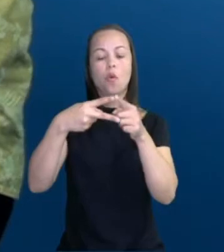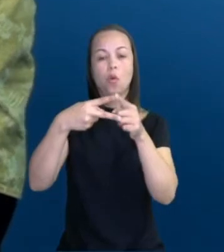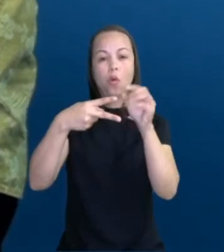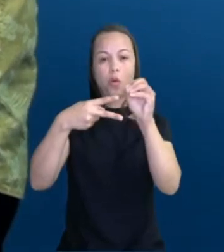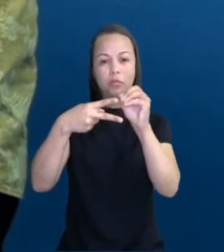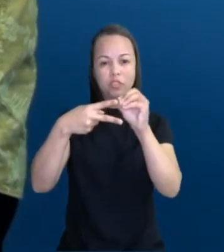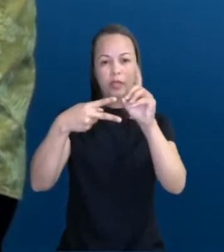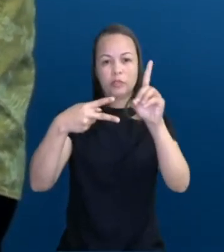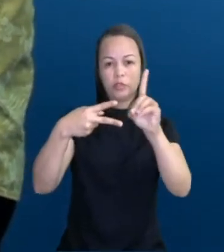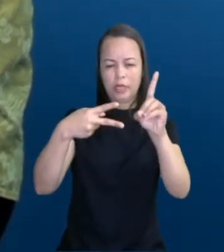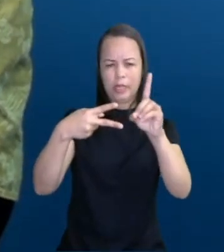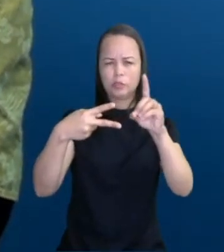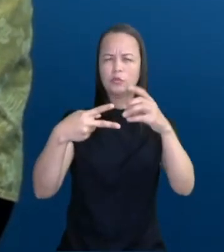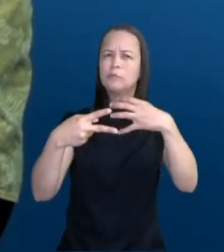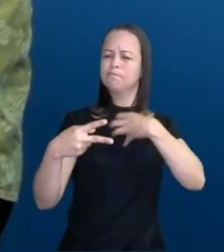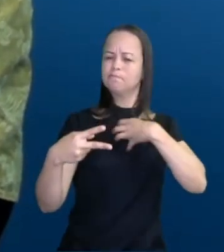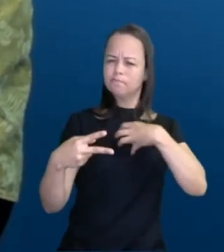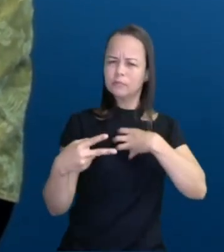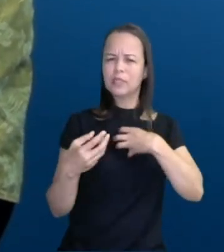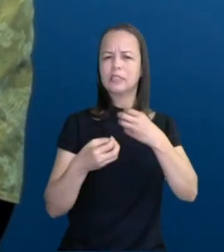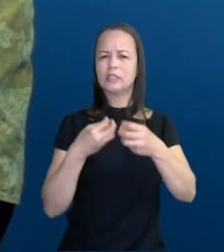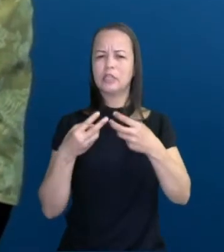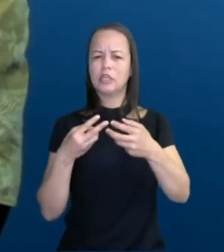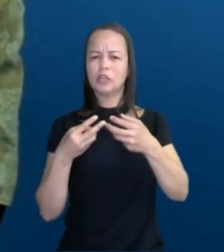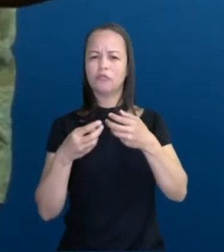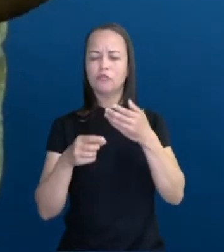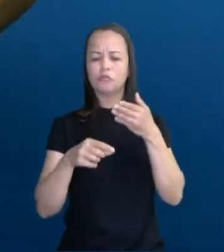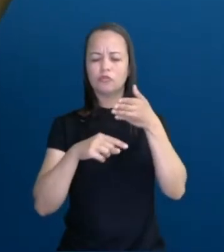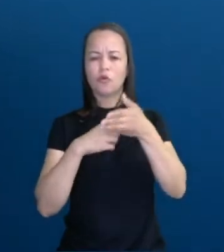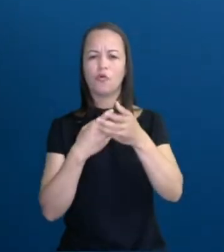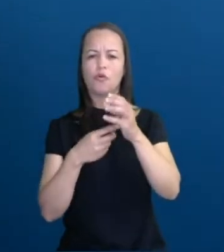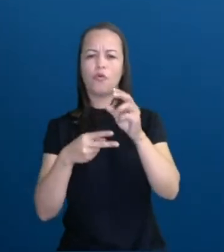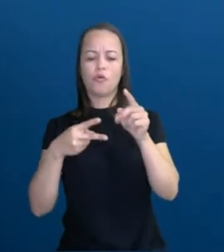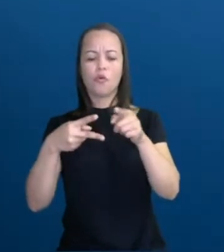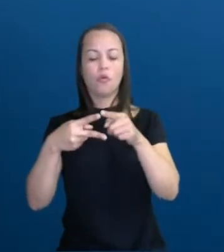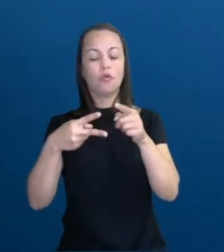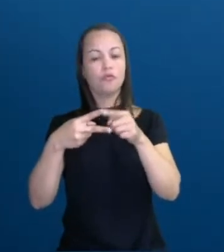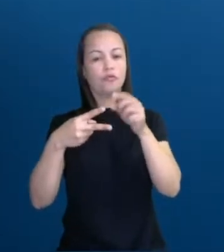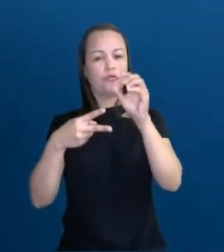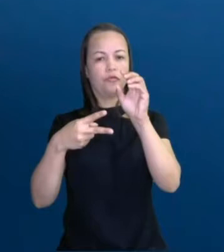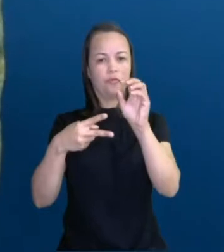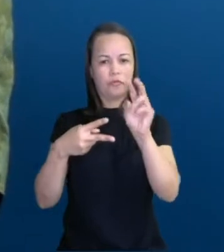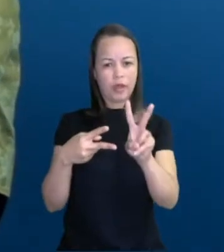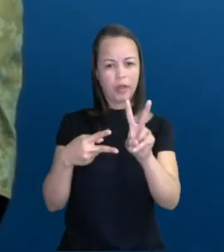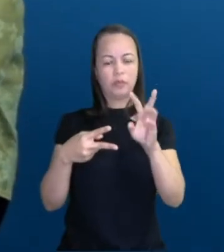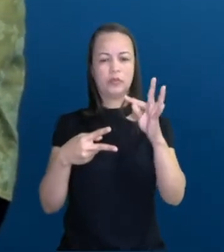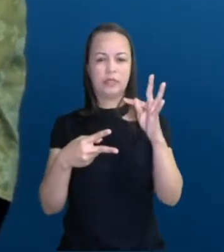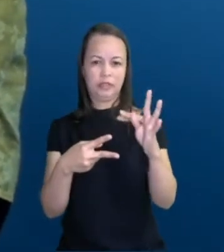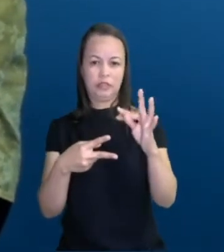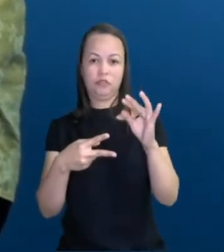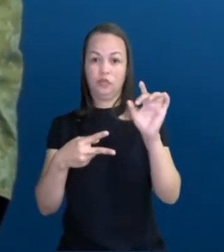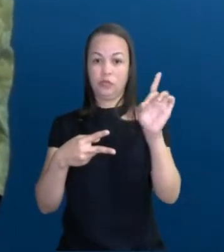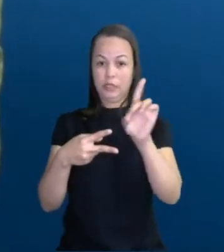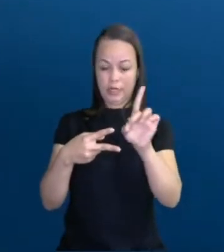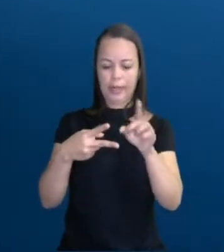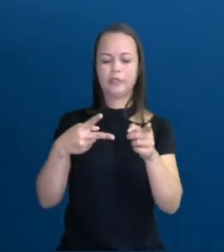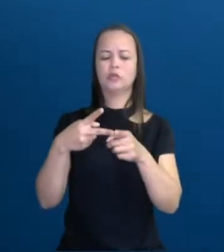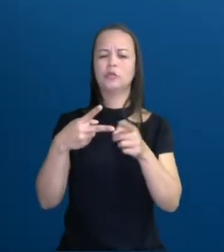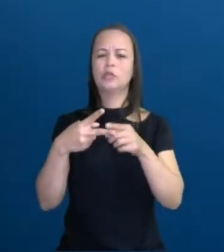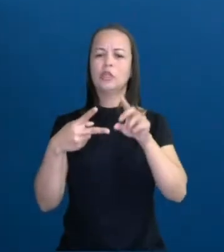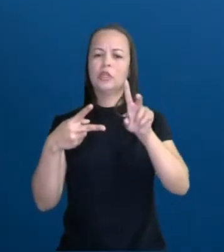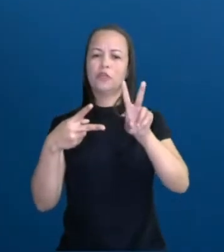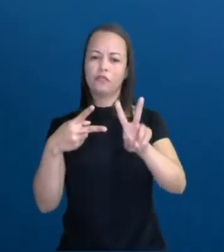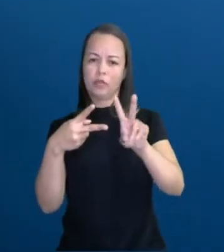ele completa o sentido do verbo transitivo direto, e o verbo transitivo indireto, que ele